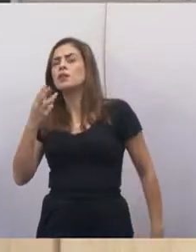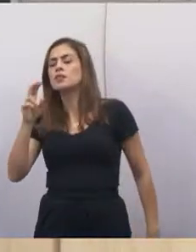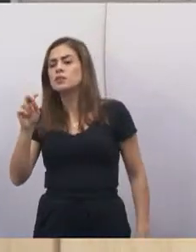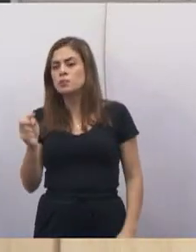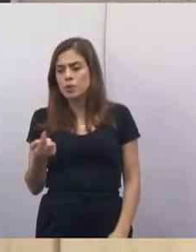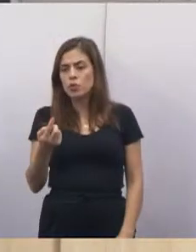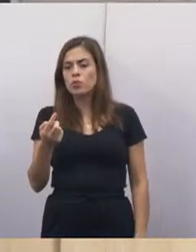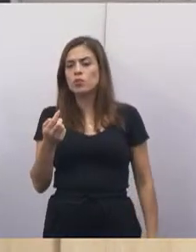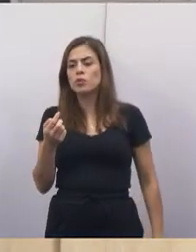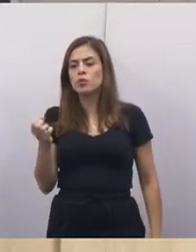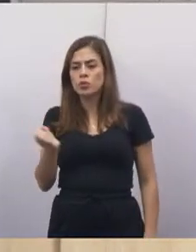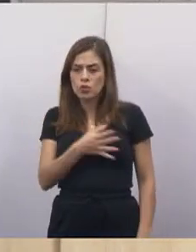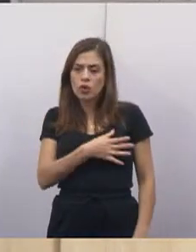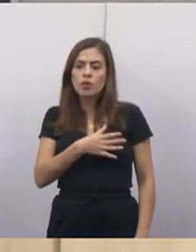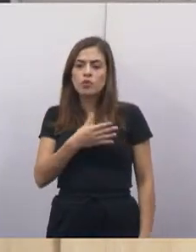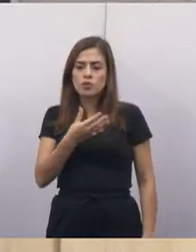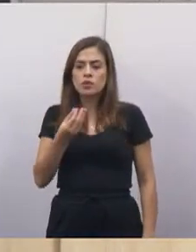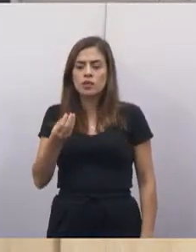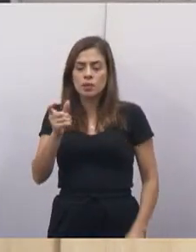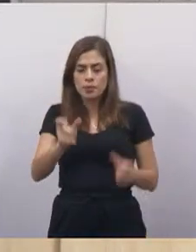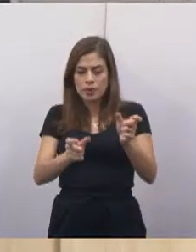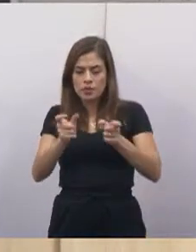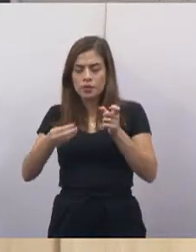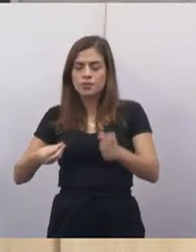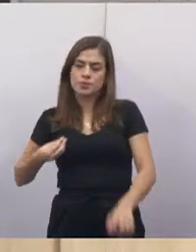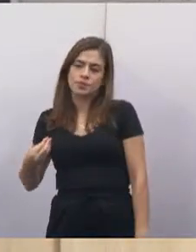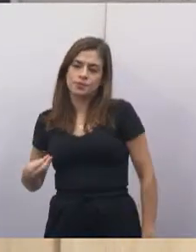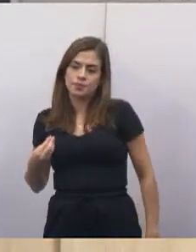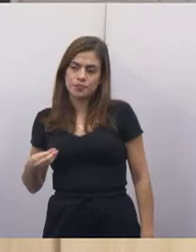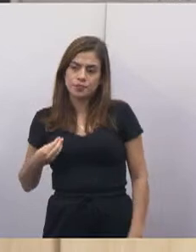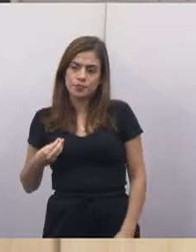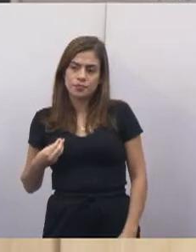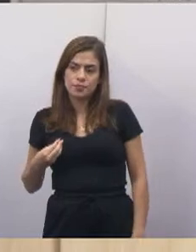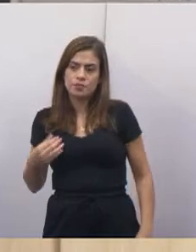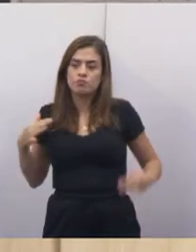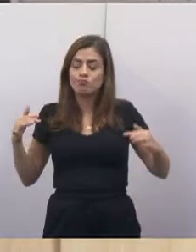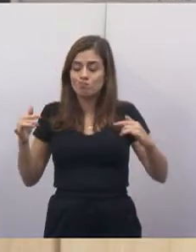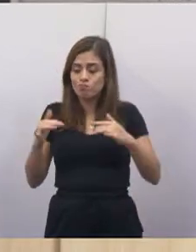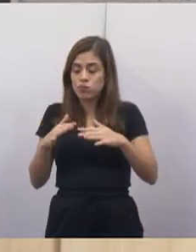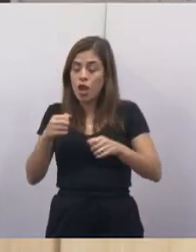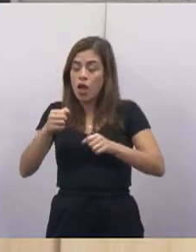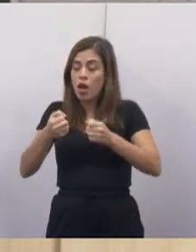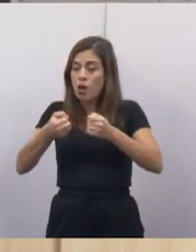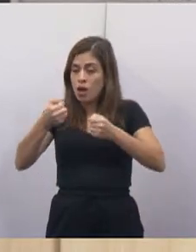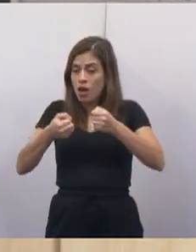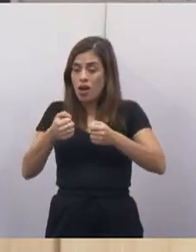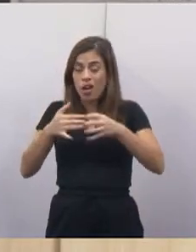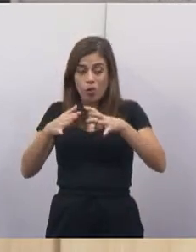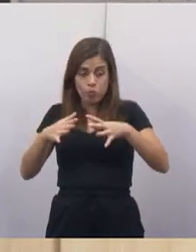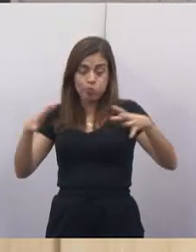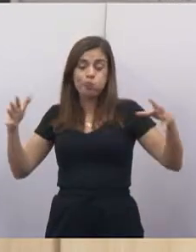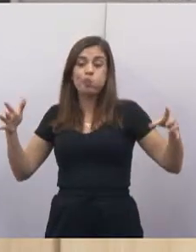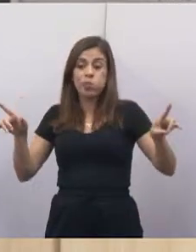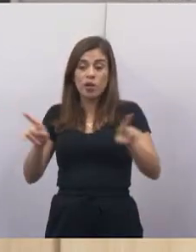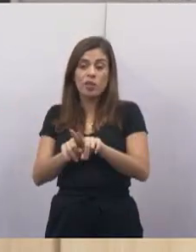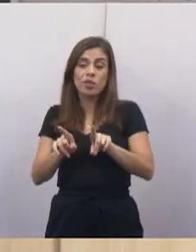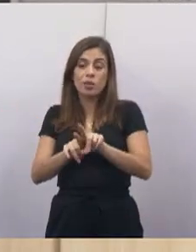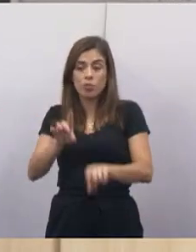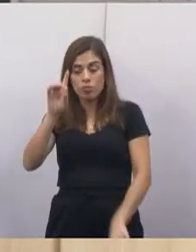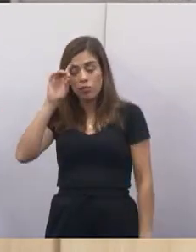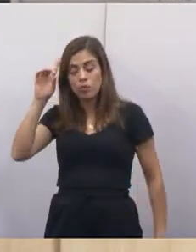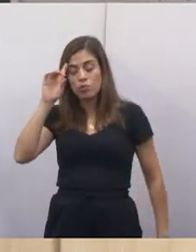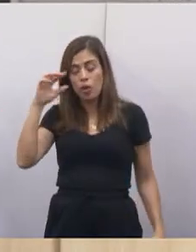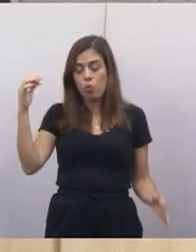moradores, resultando na majoração do número de veículos trafegando